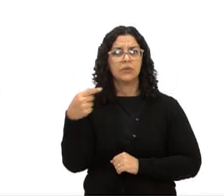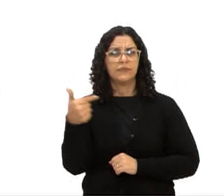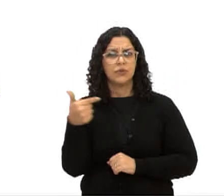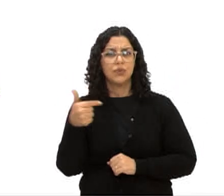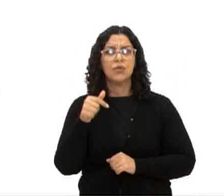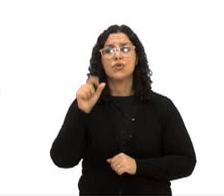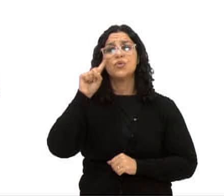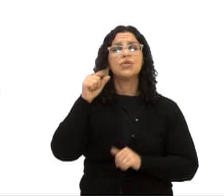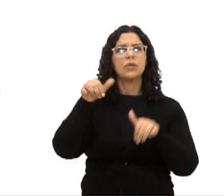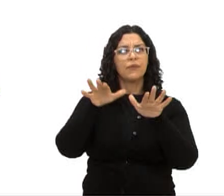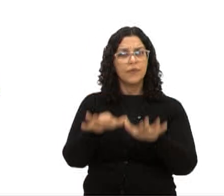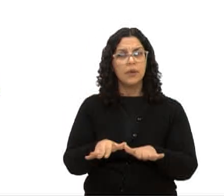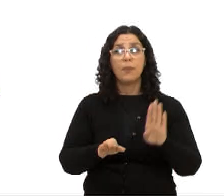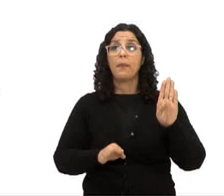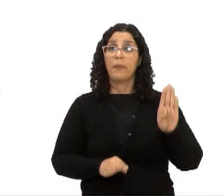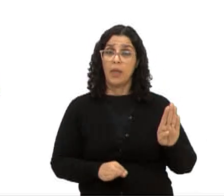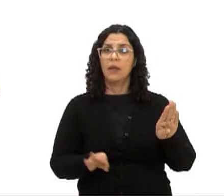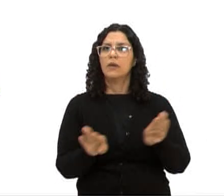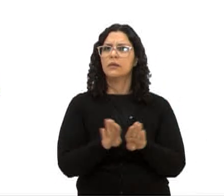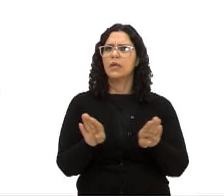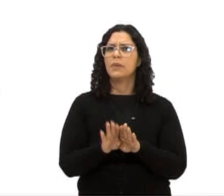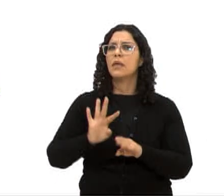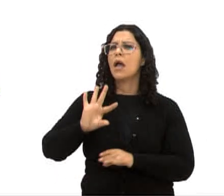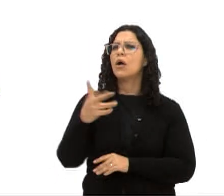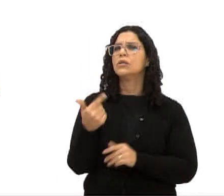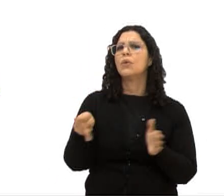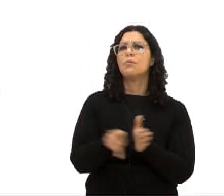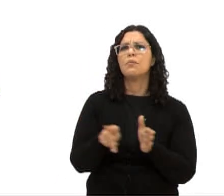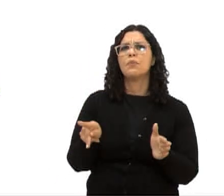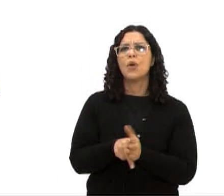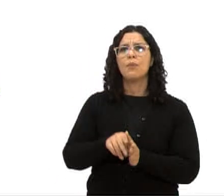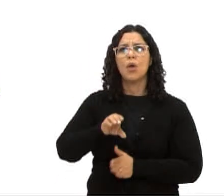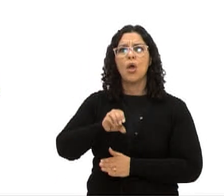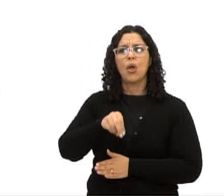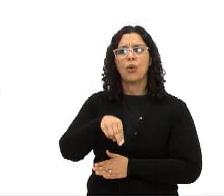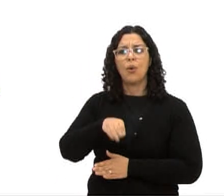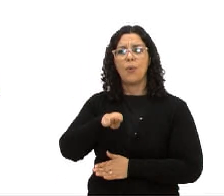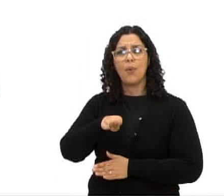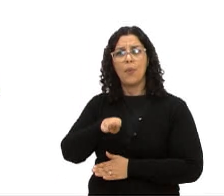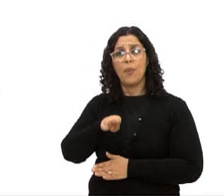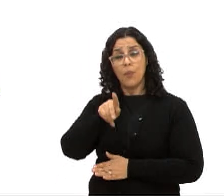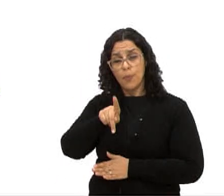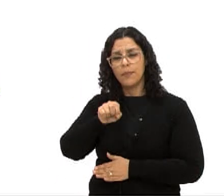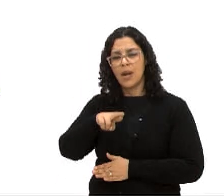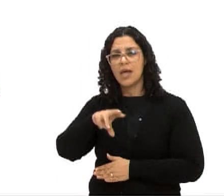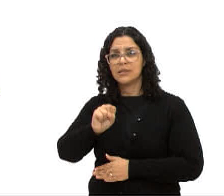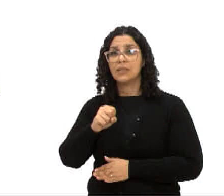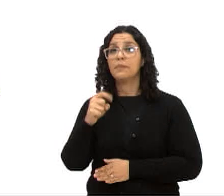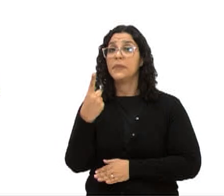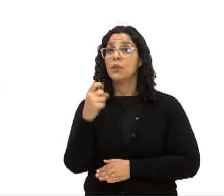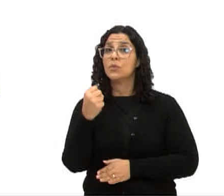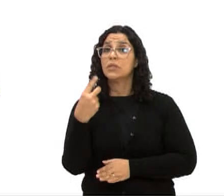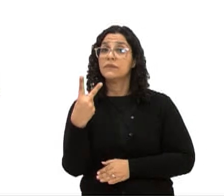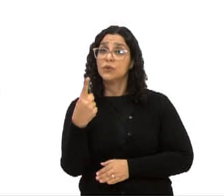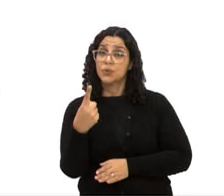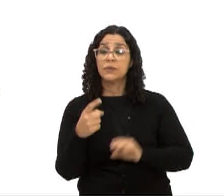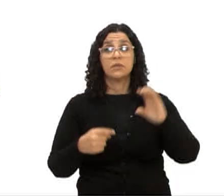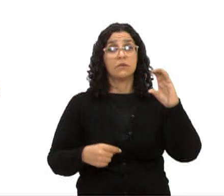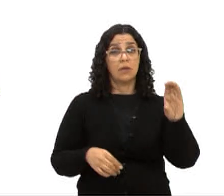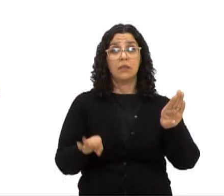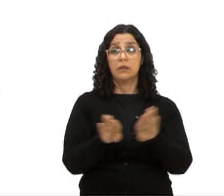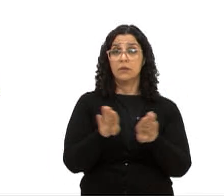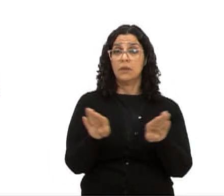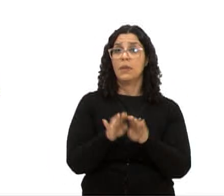no dia do fico. B. Concretizou-se no Cumpra-se, decretado por José Bonifácio em 1821. C.